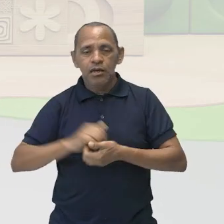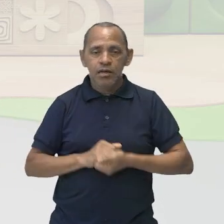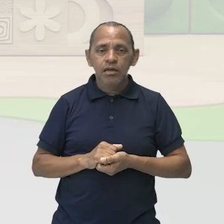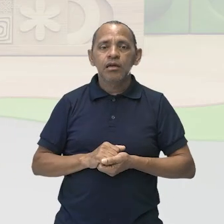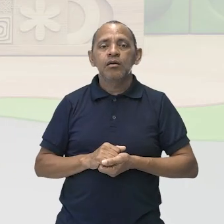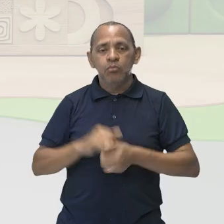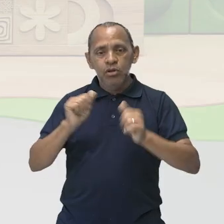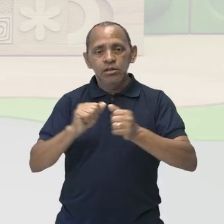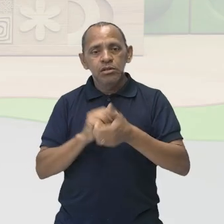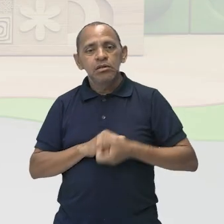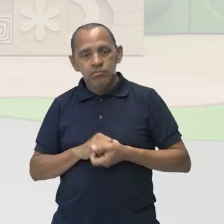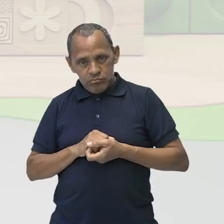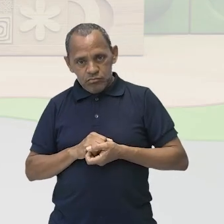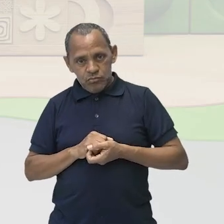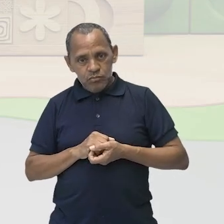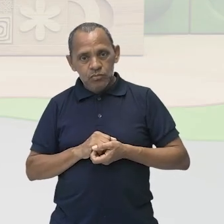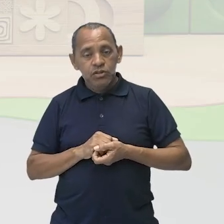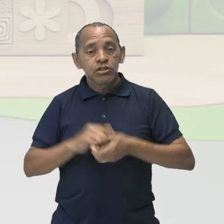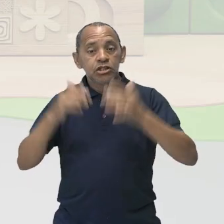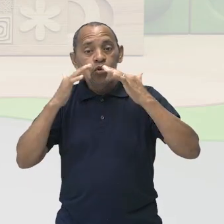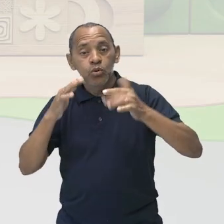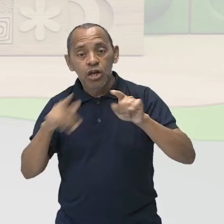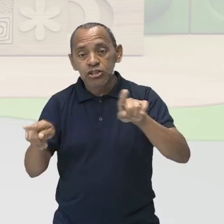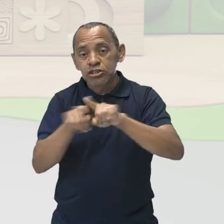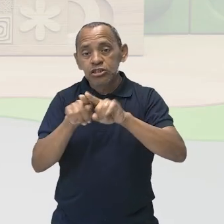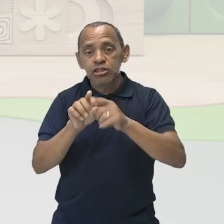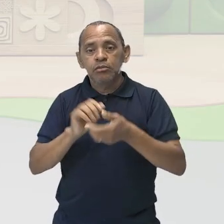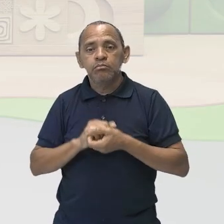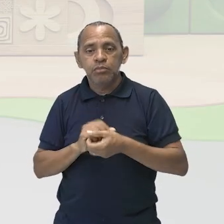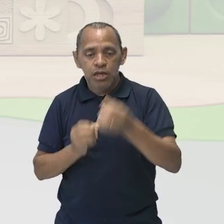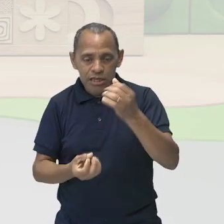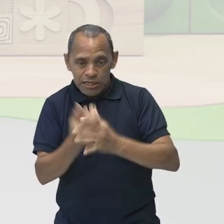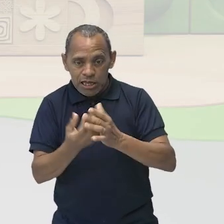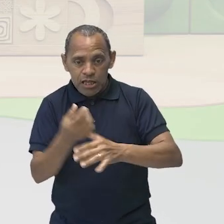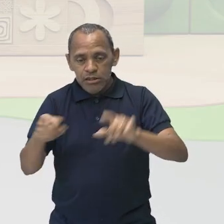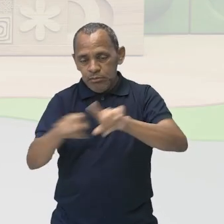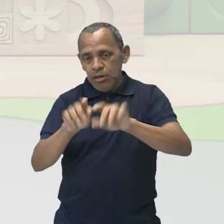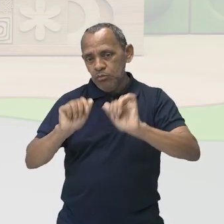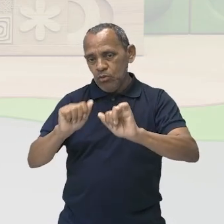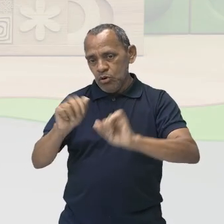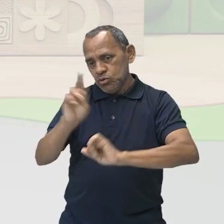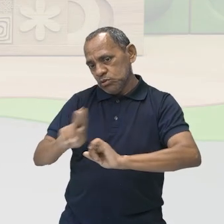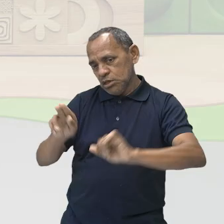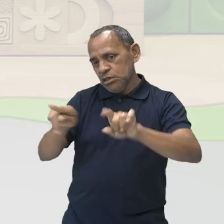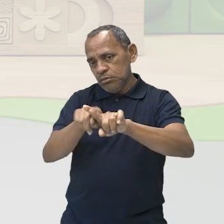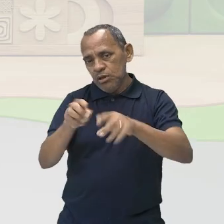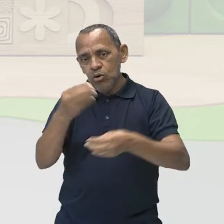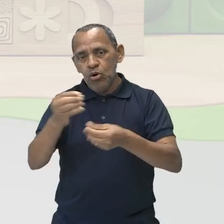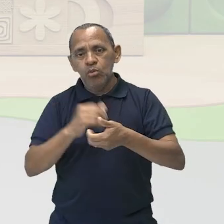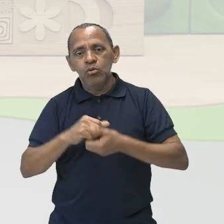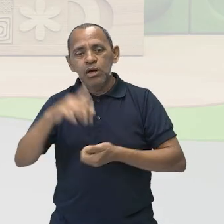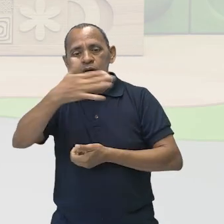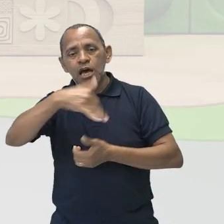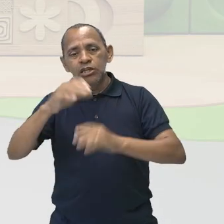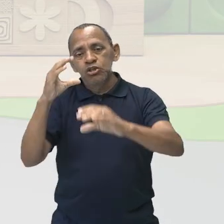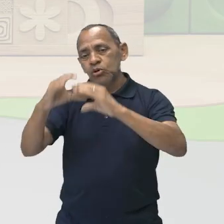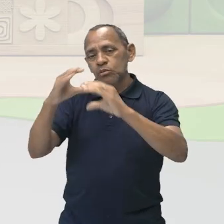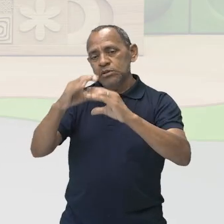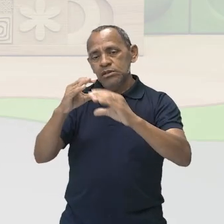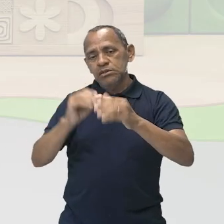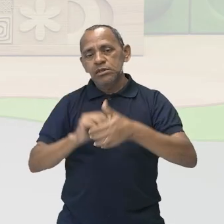tanto artificiais quanto naturais e que as ondas também podem ser utilizadas como meio de